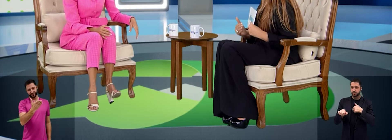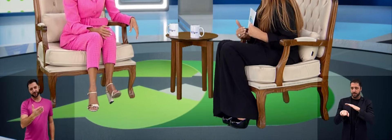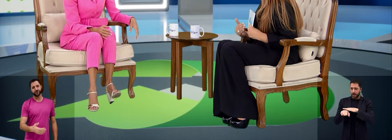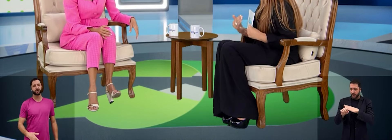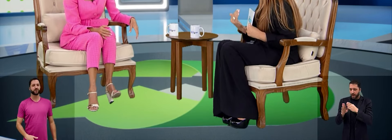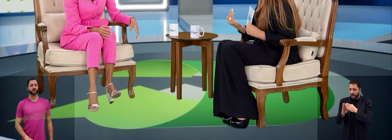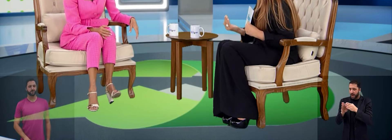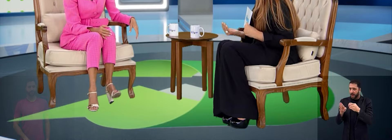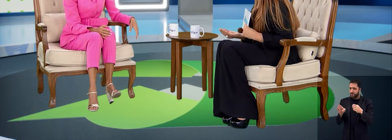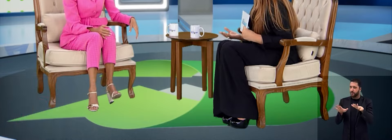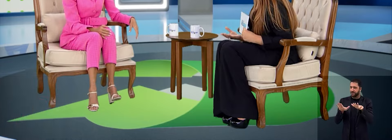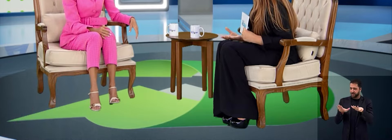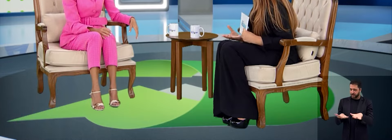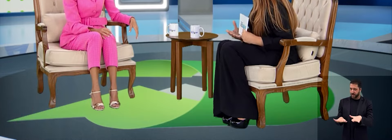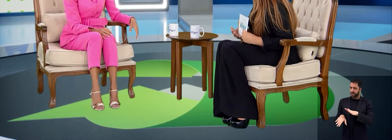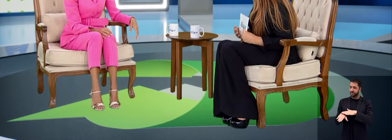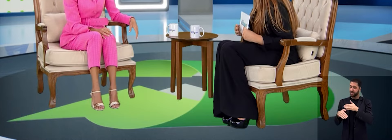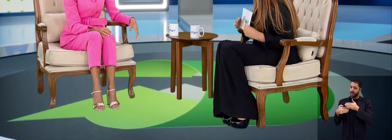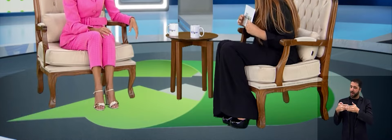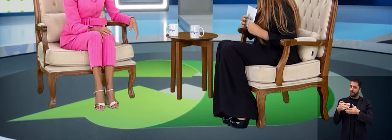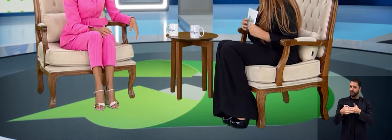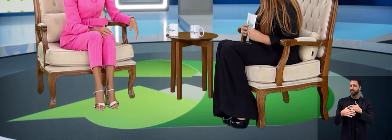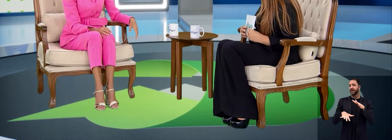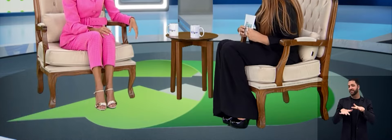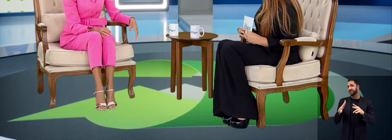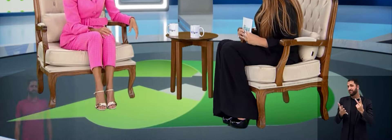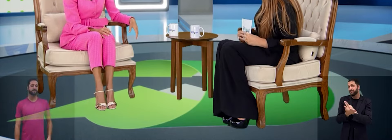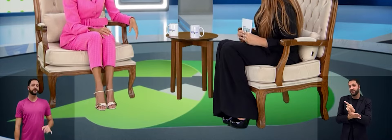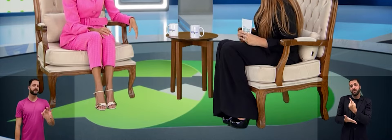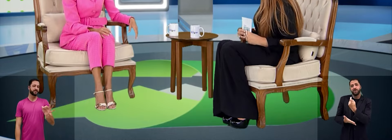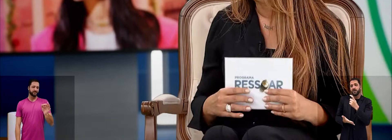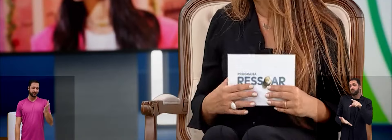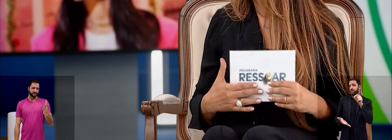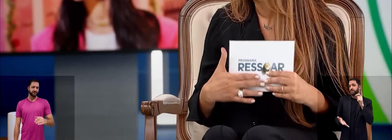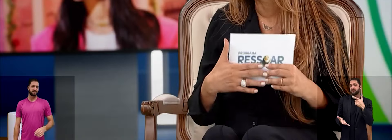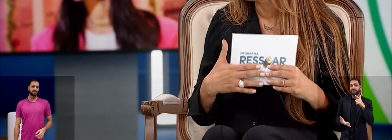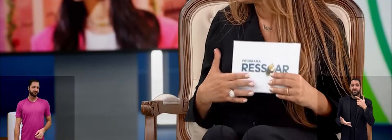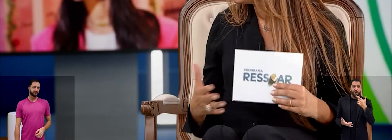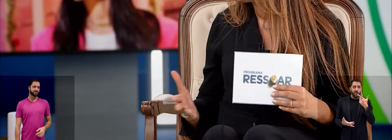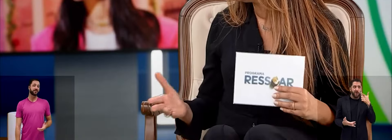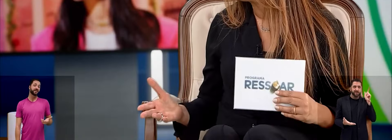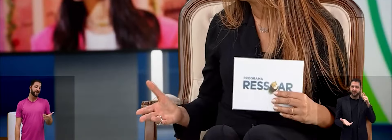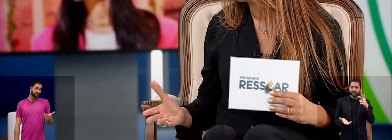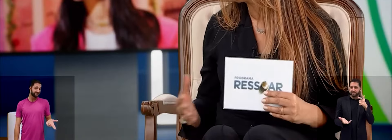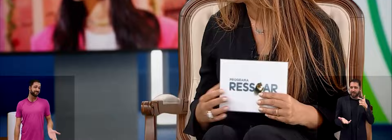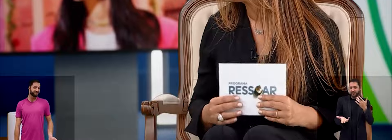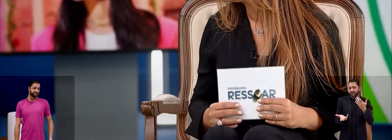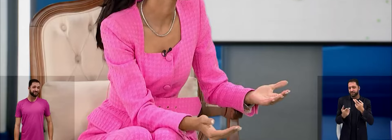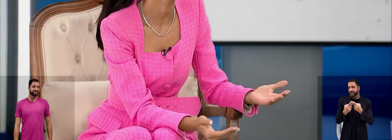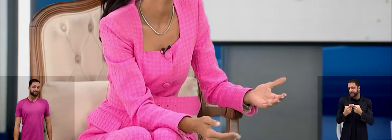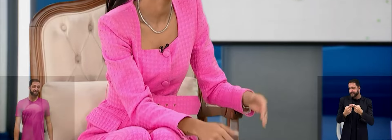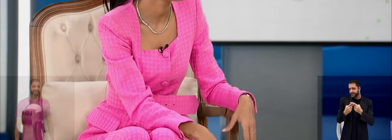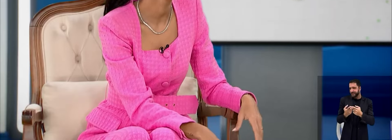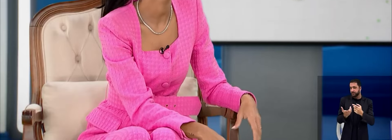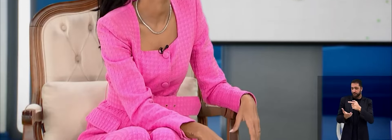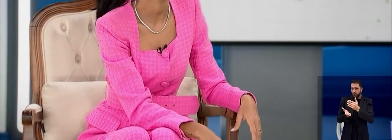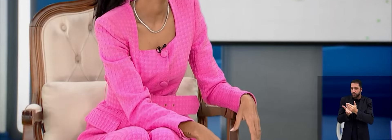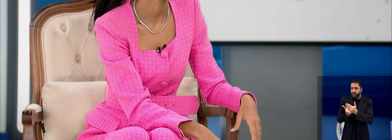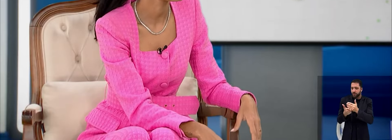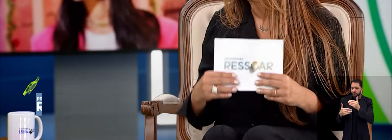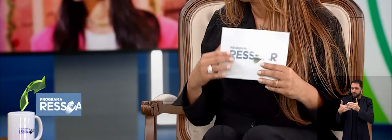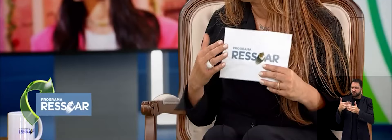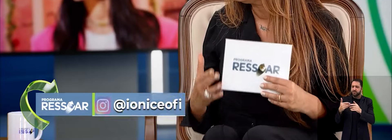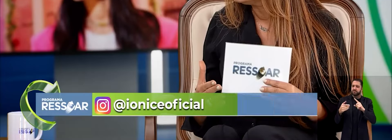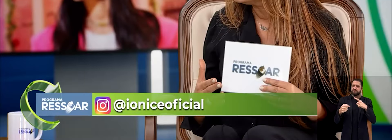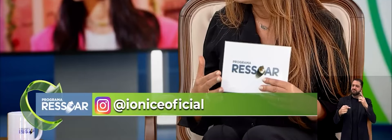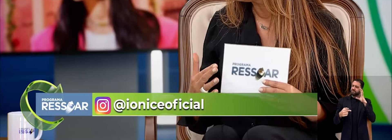isso. De um tempo que eu fico aqui, porque é o que eu tenho no momento. Exatamente. Porque às vezes a gente só tem aquilo, né, exato. Nath? Não tem outra coisa,